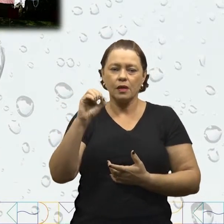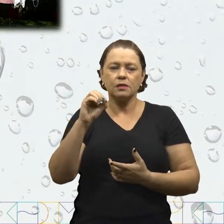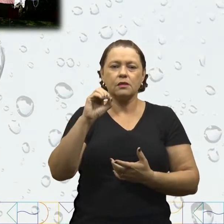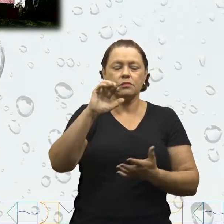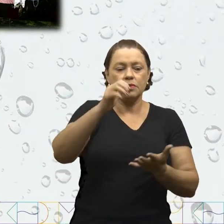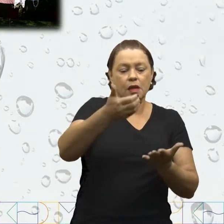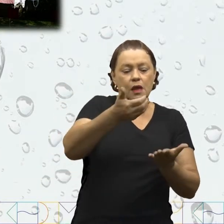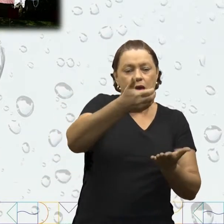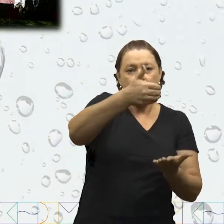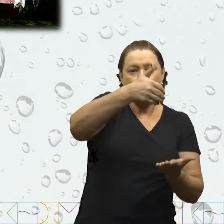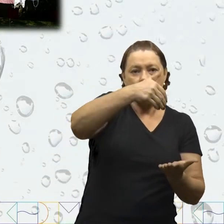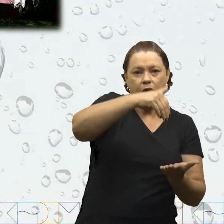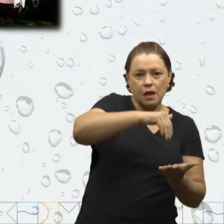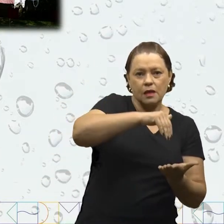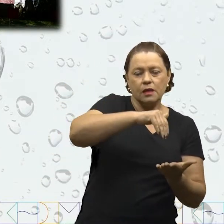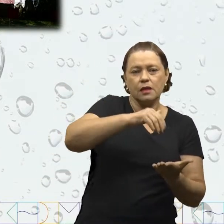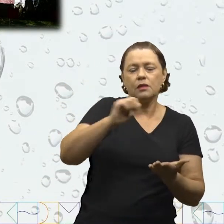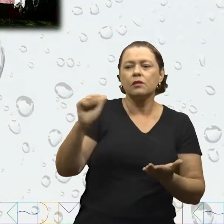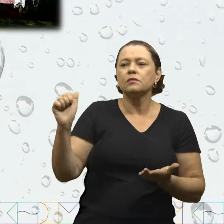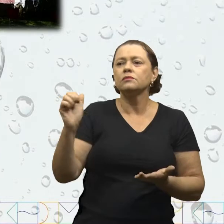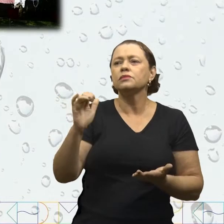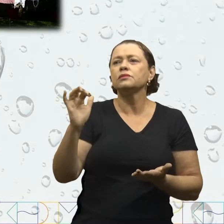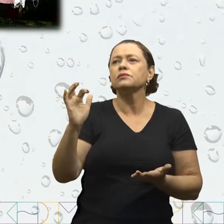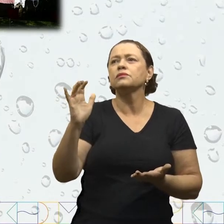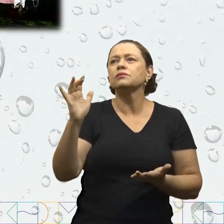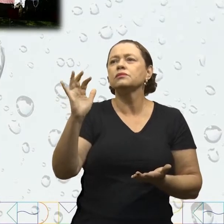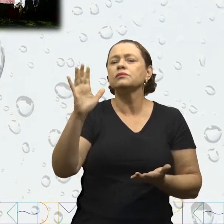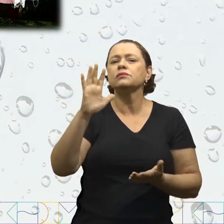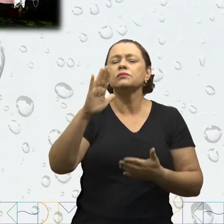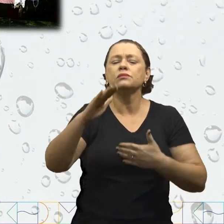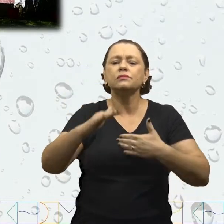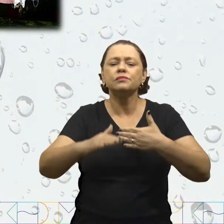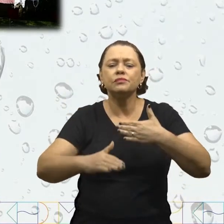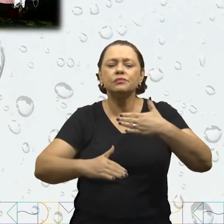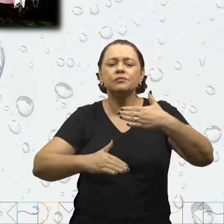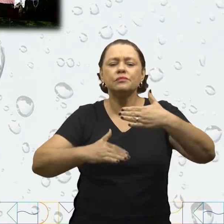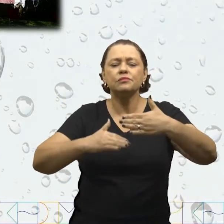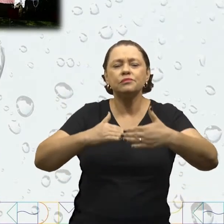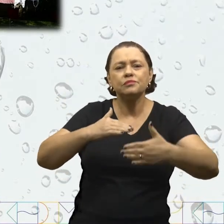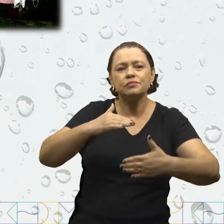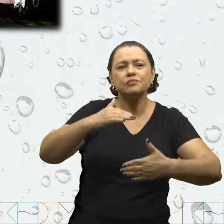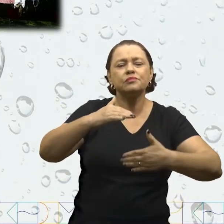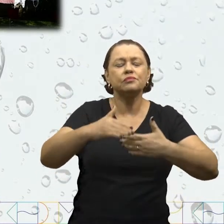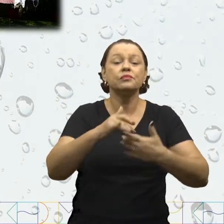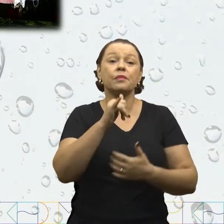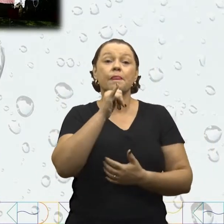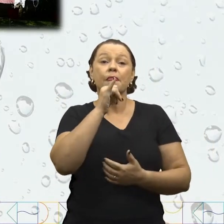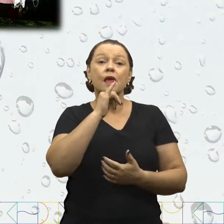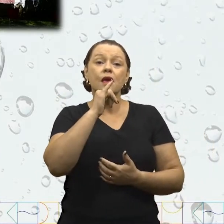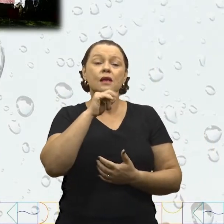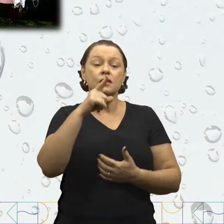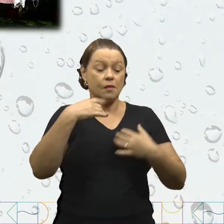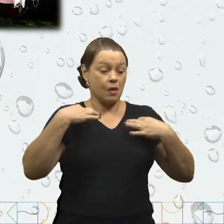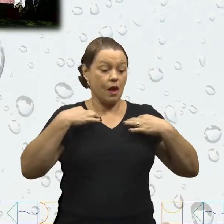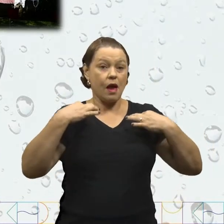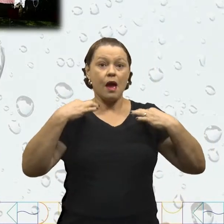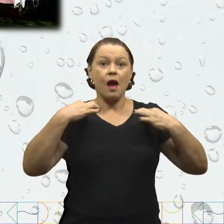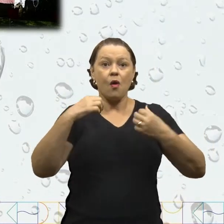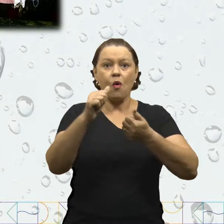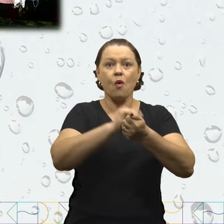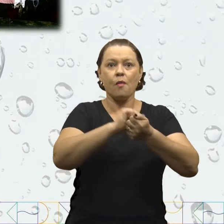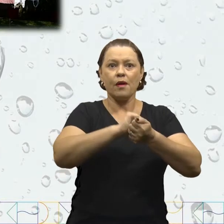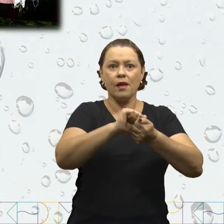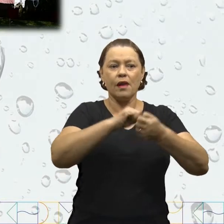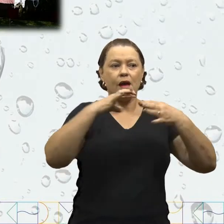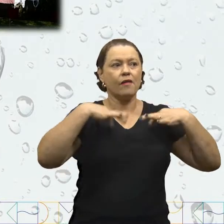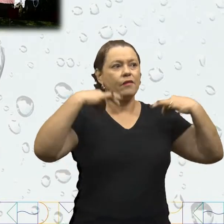para o estado gasoso devagarinho, gradativamente. Um exemplo é quando a roupa seca no varal.